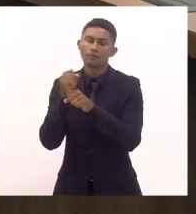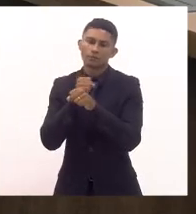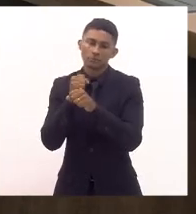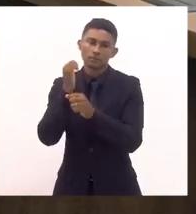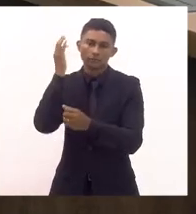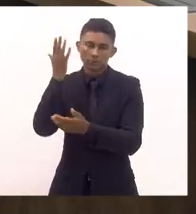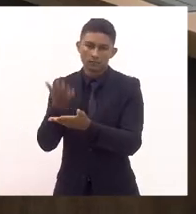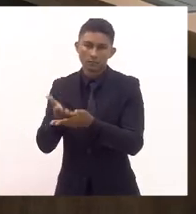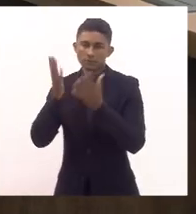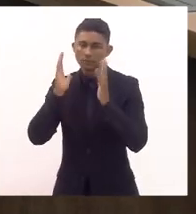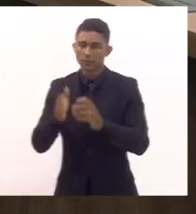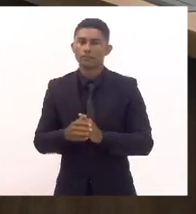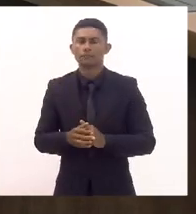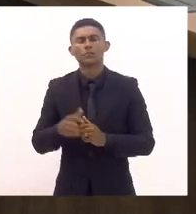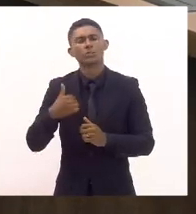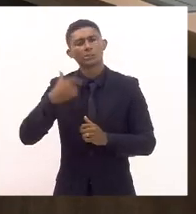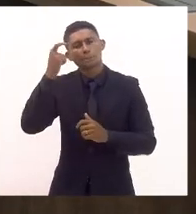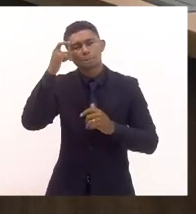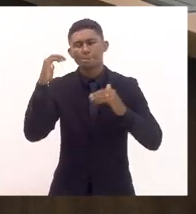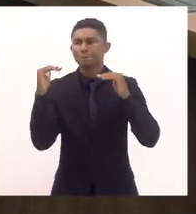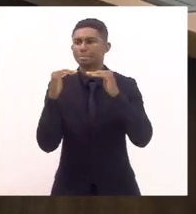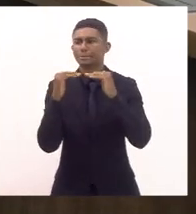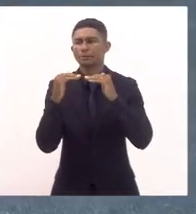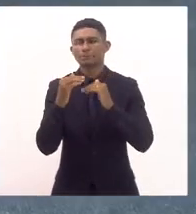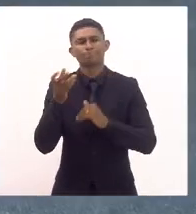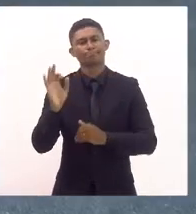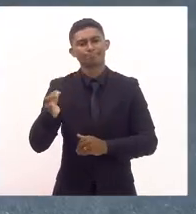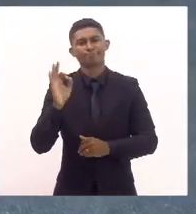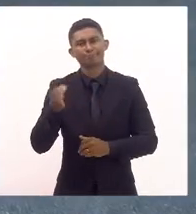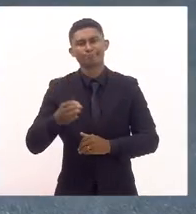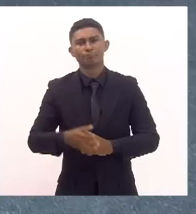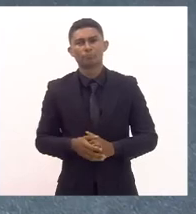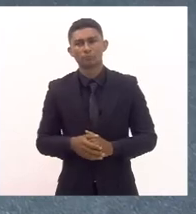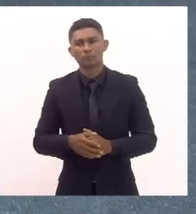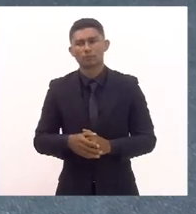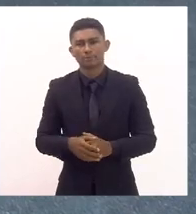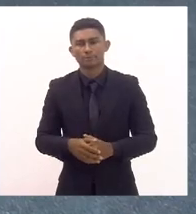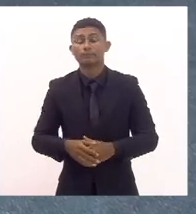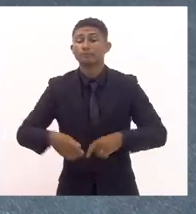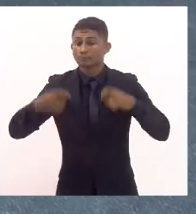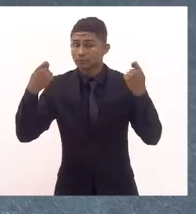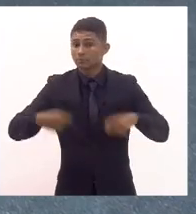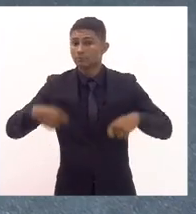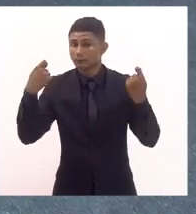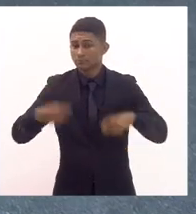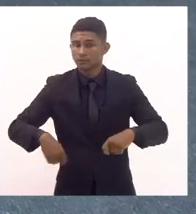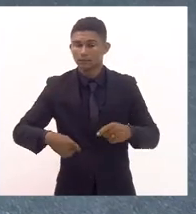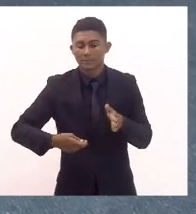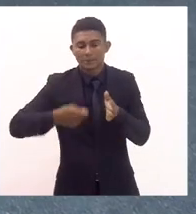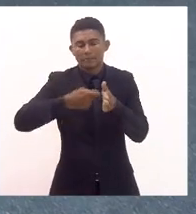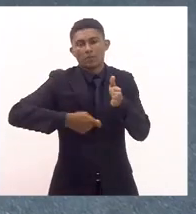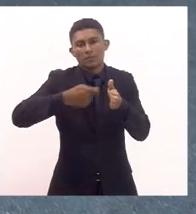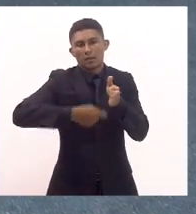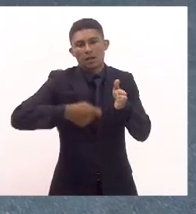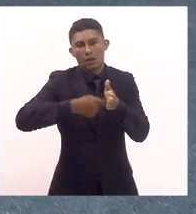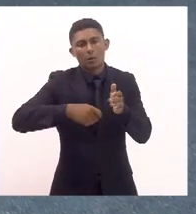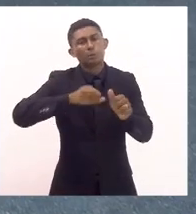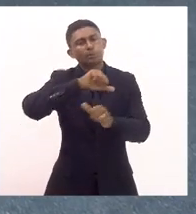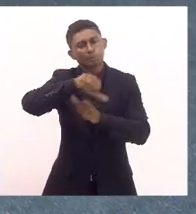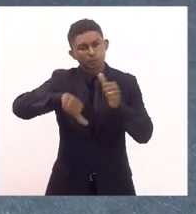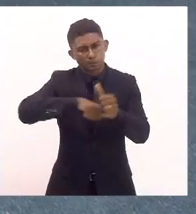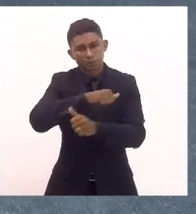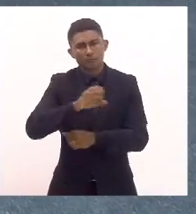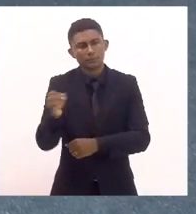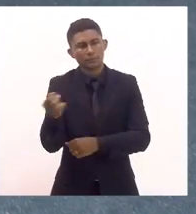anos concordo não é com a necessidade de um redesenho tributário nesses termos em Minas